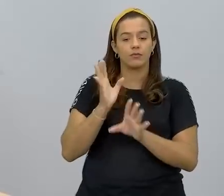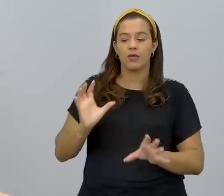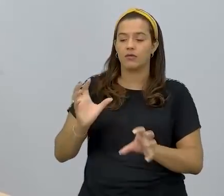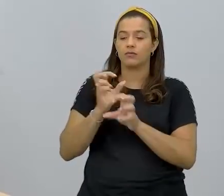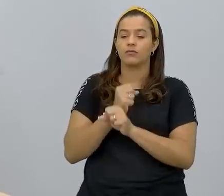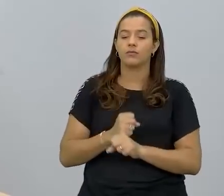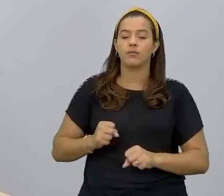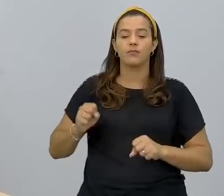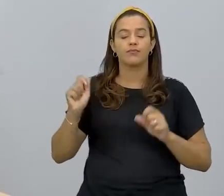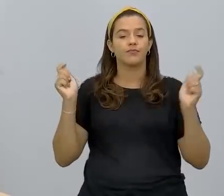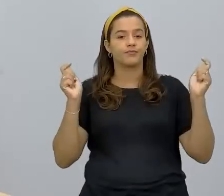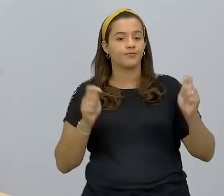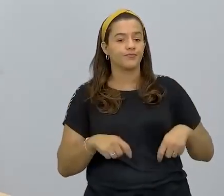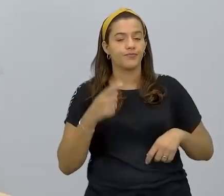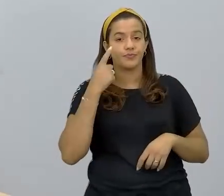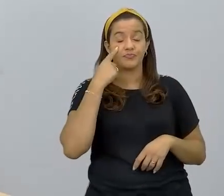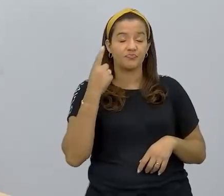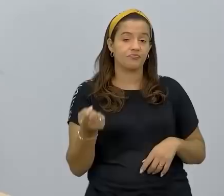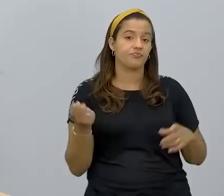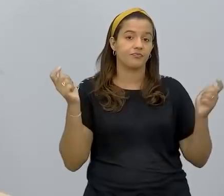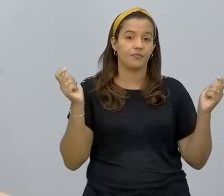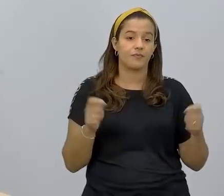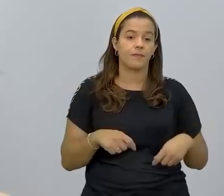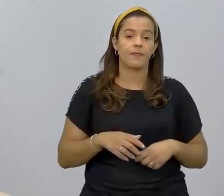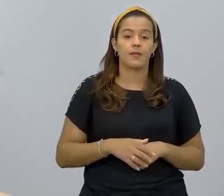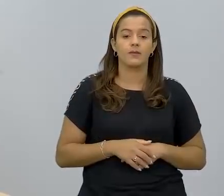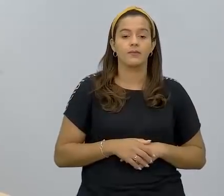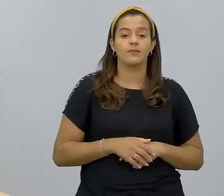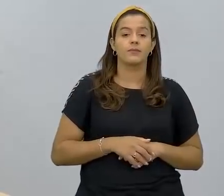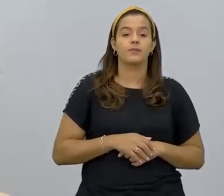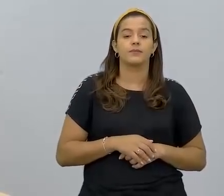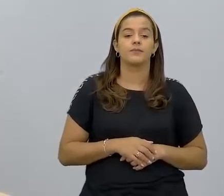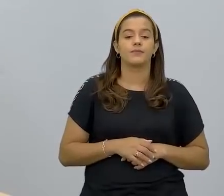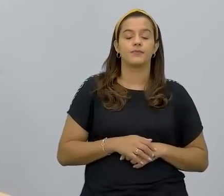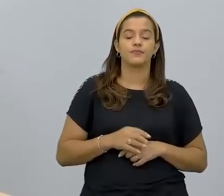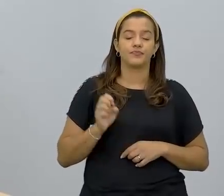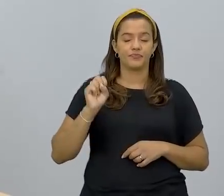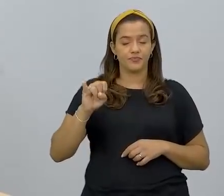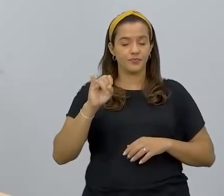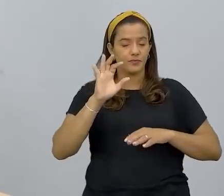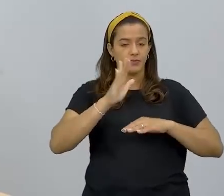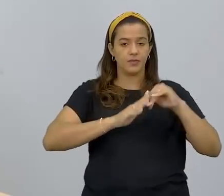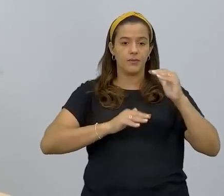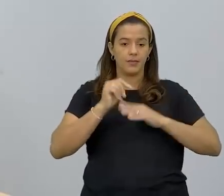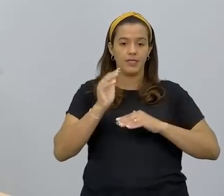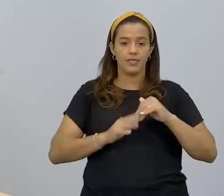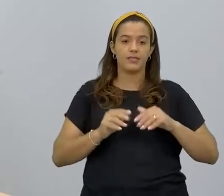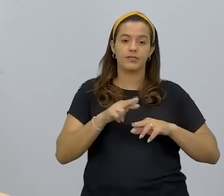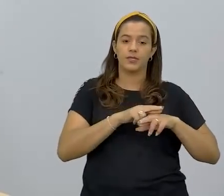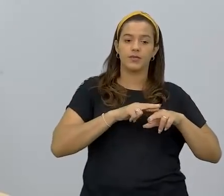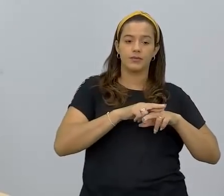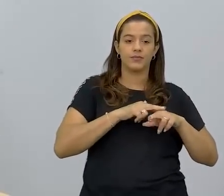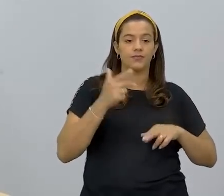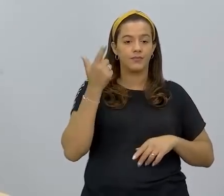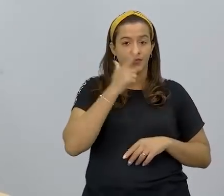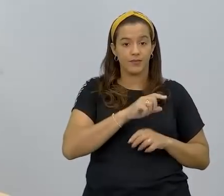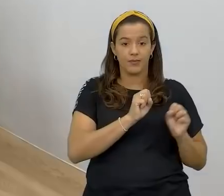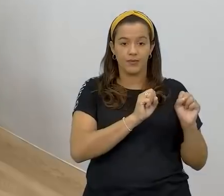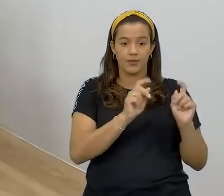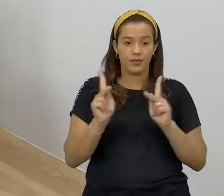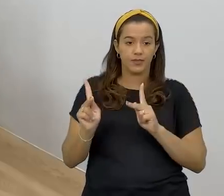para verificar, né, esses objetos de conhecimento, essas habilidades, como que está essa recuperação, tá